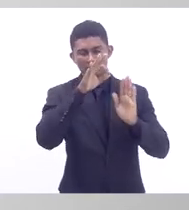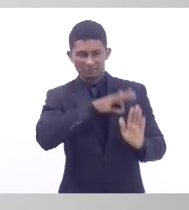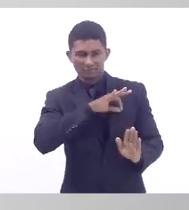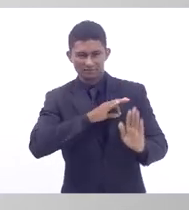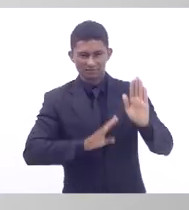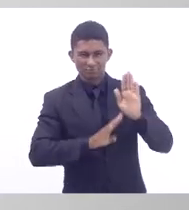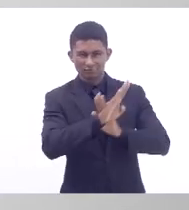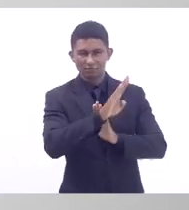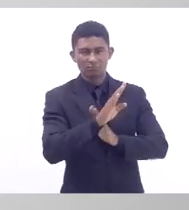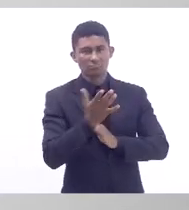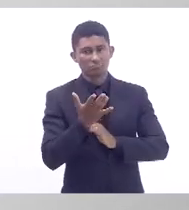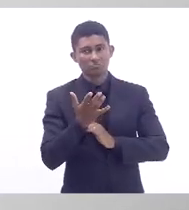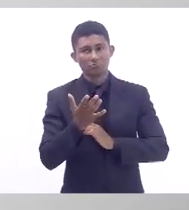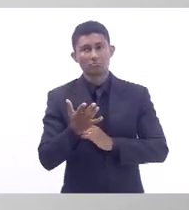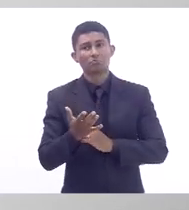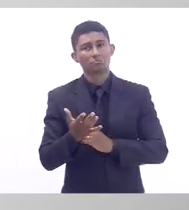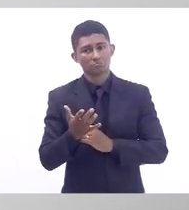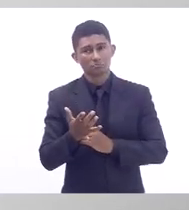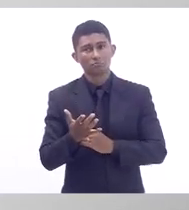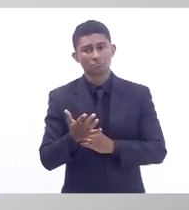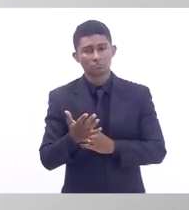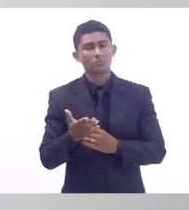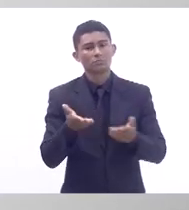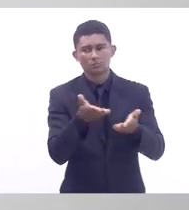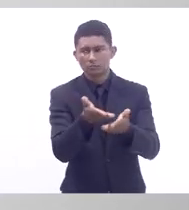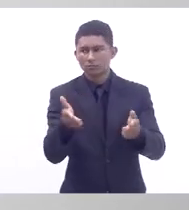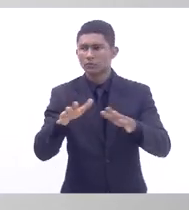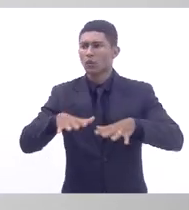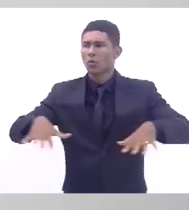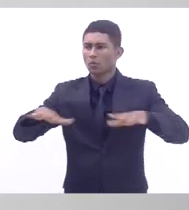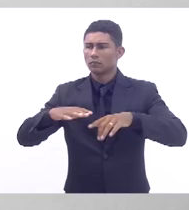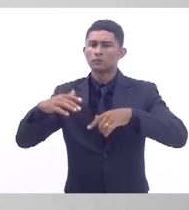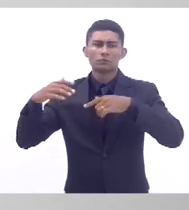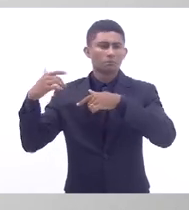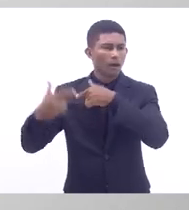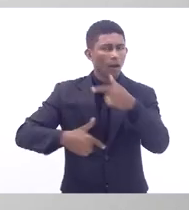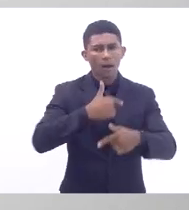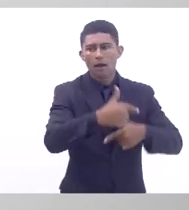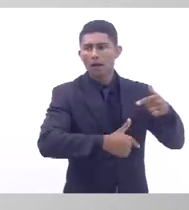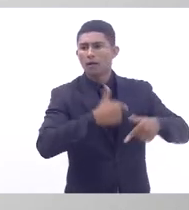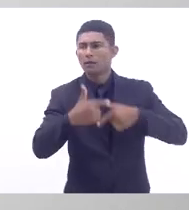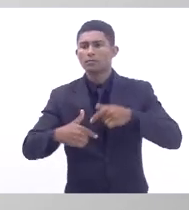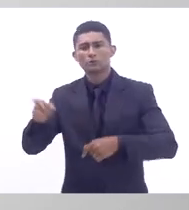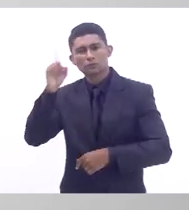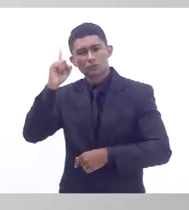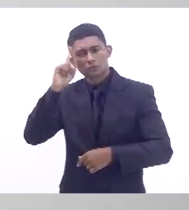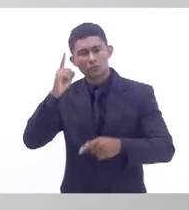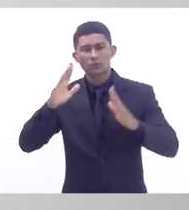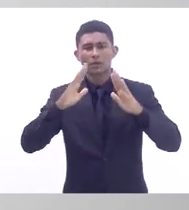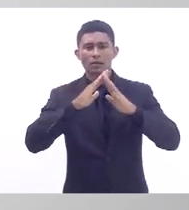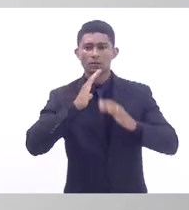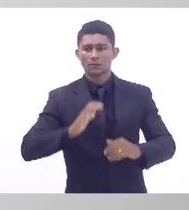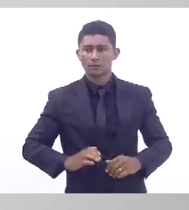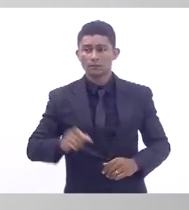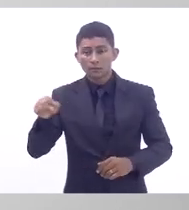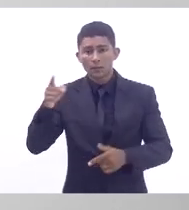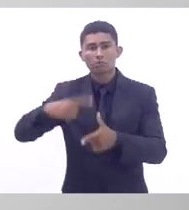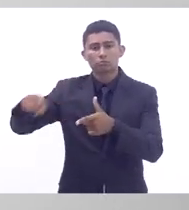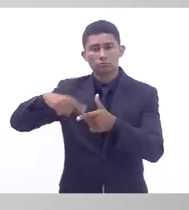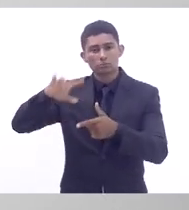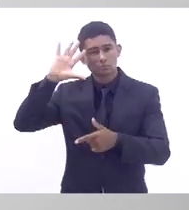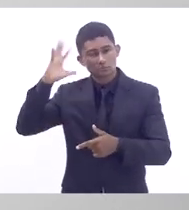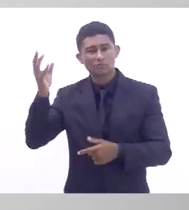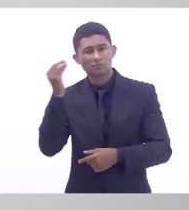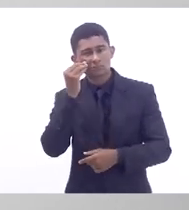dessa audiência mas com certeza é resultado do trabalho da gente eu ia lá na Casa Civil para tentar resolver a